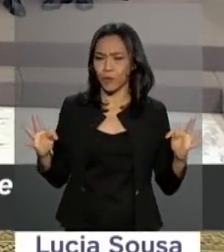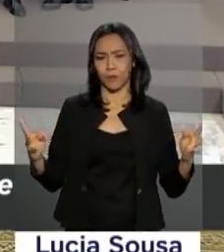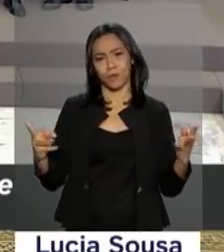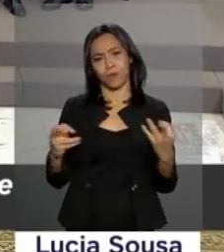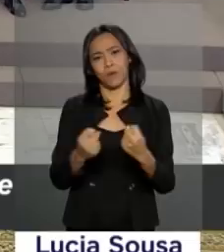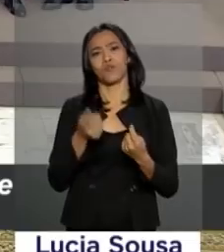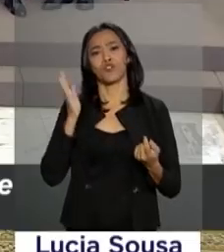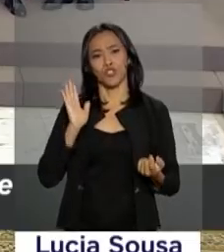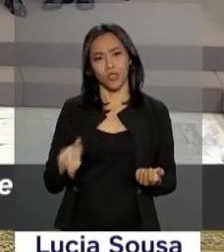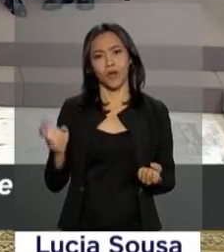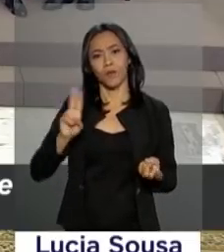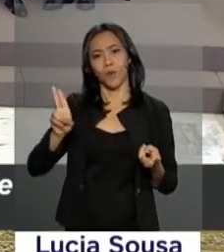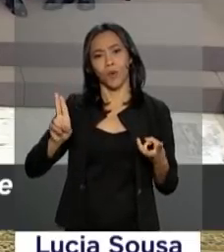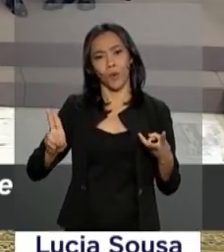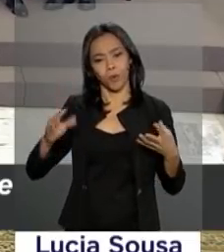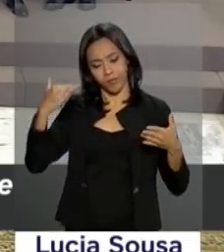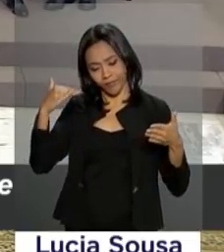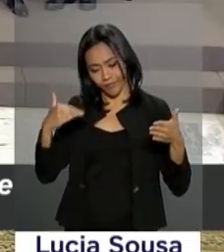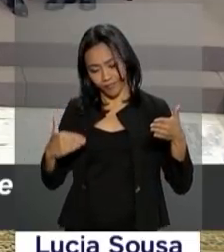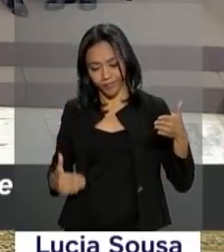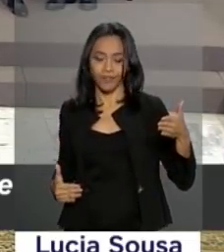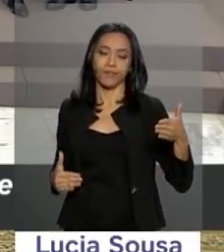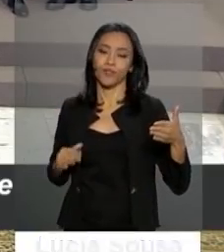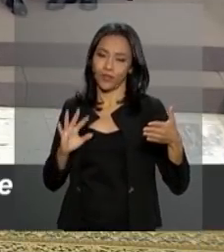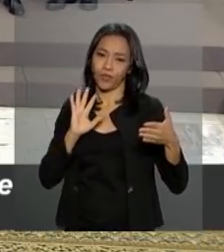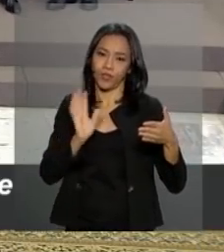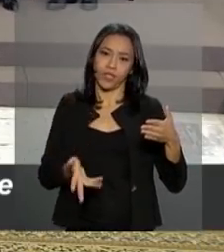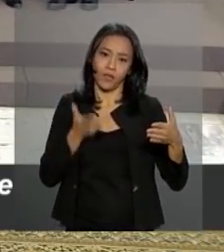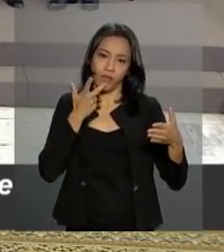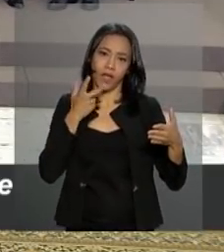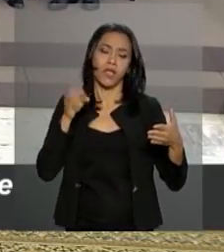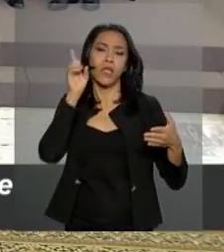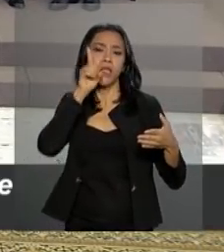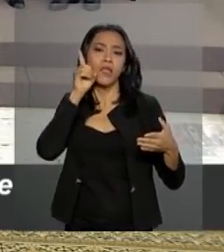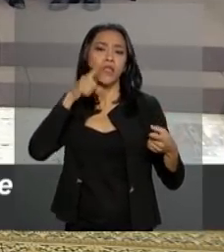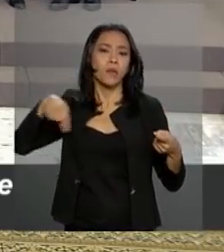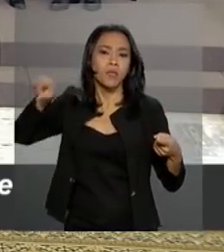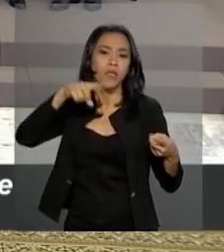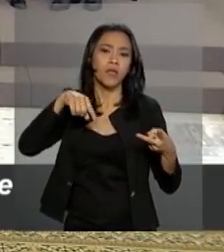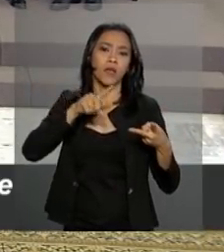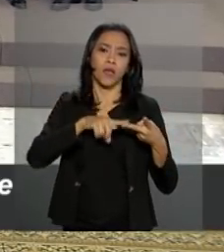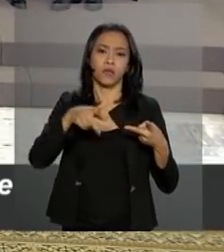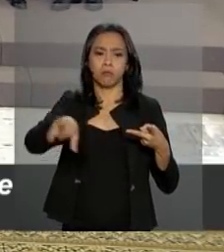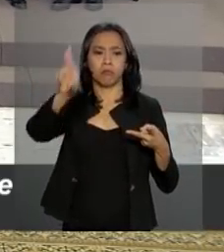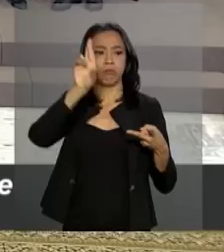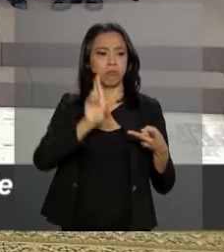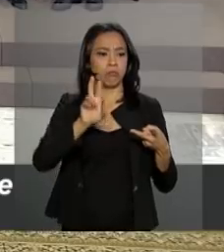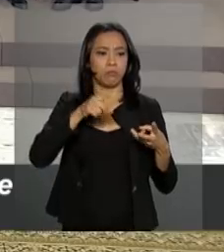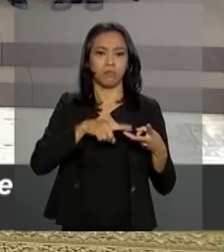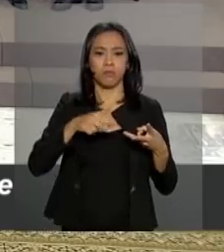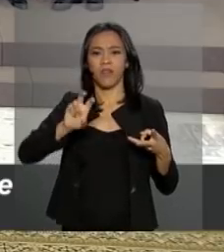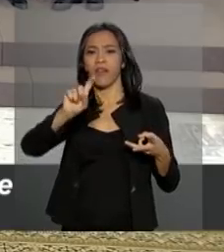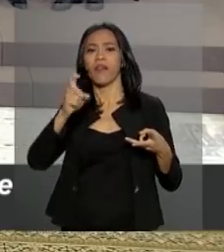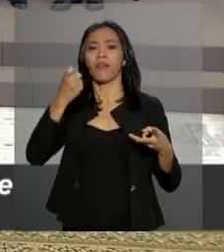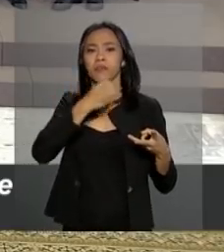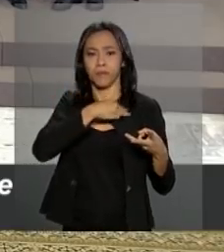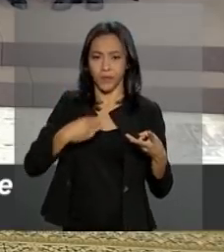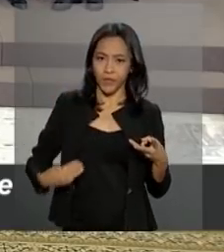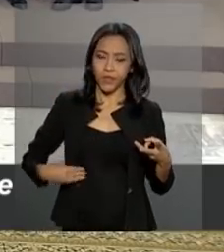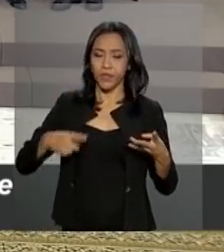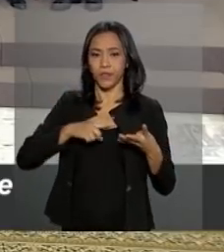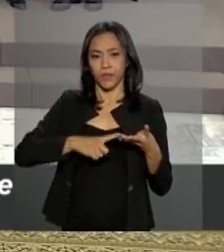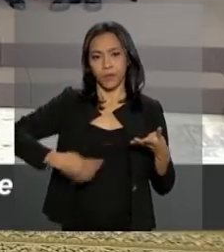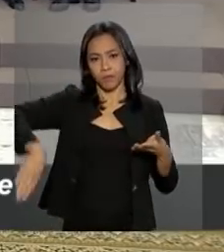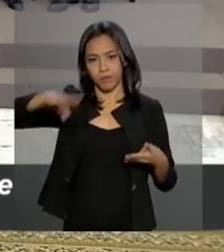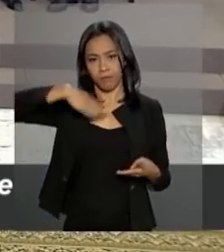nominados sem nenhuma exceção senhores deputados as autoridades vez ministro autoridades civis militares